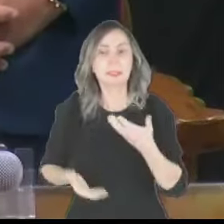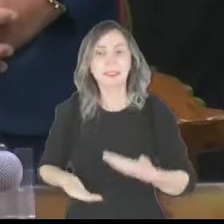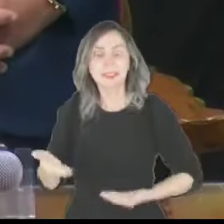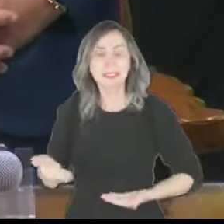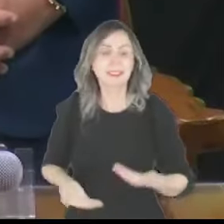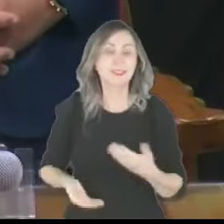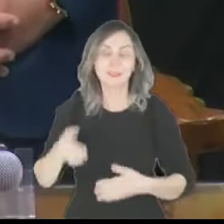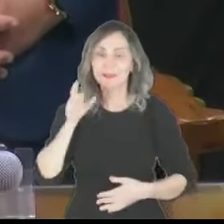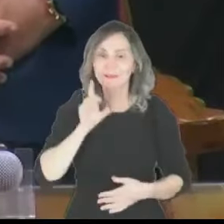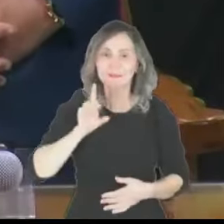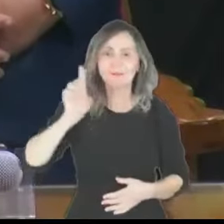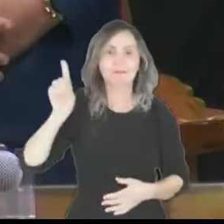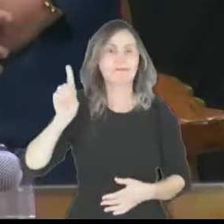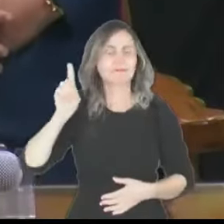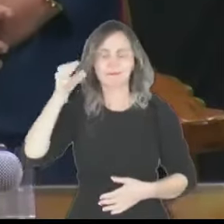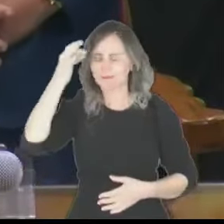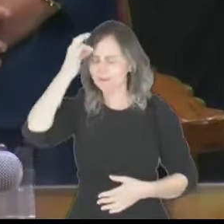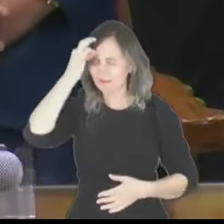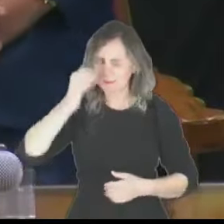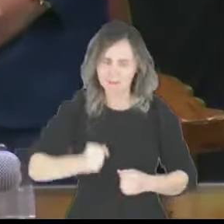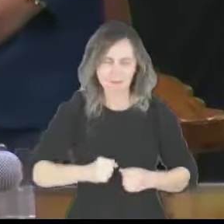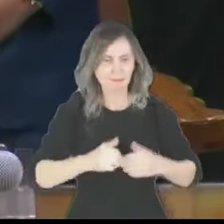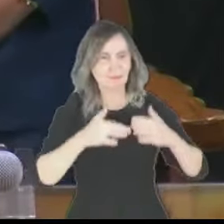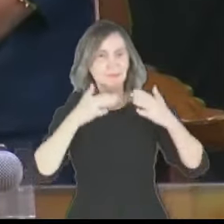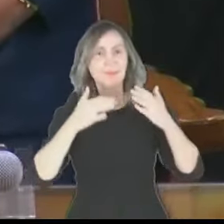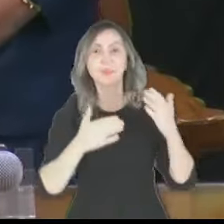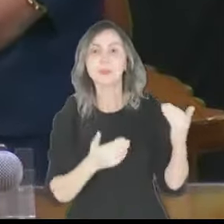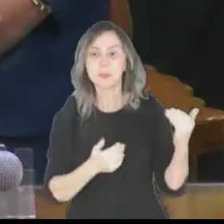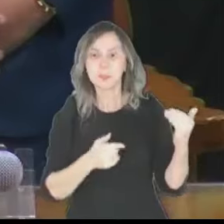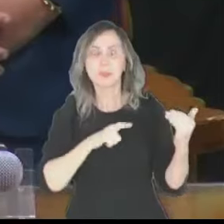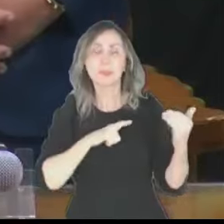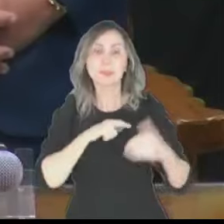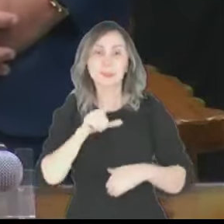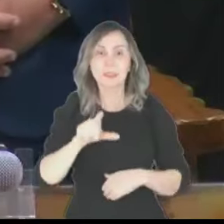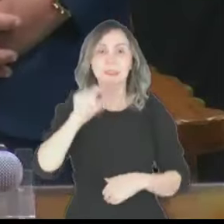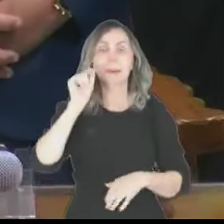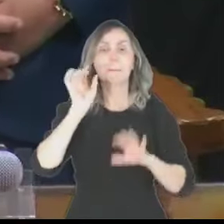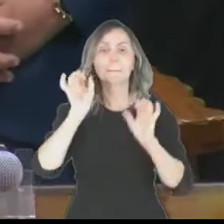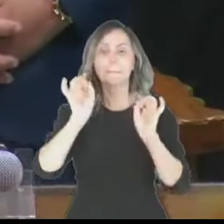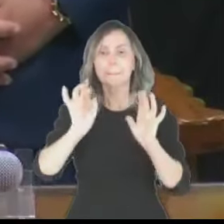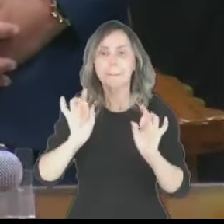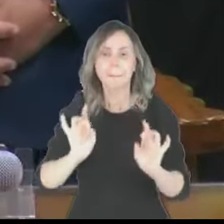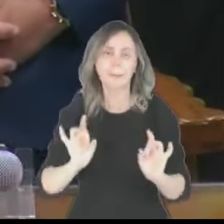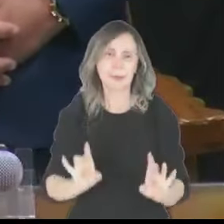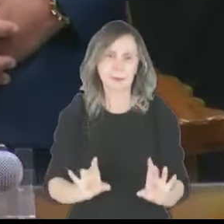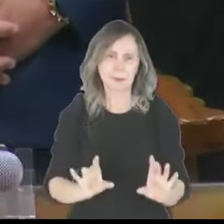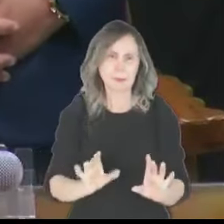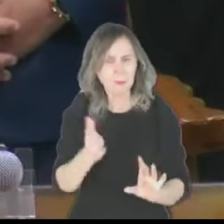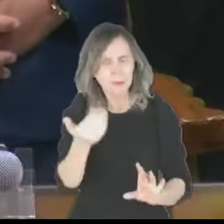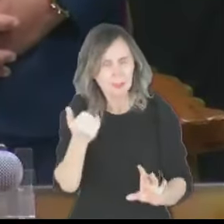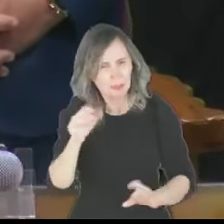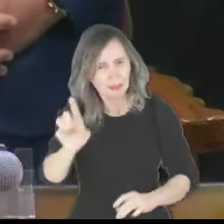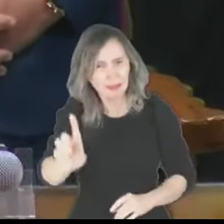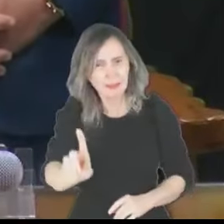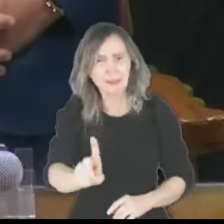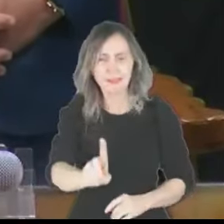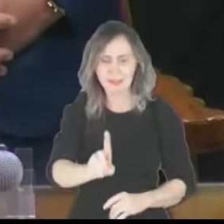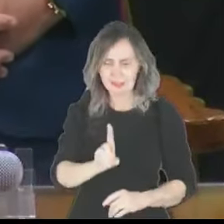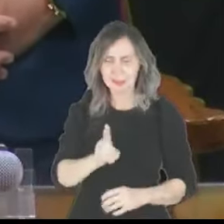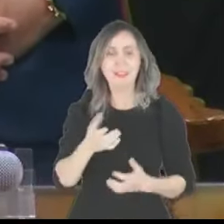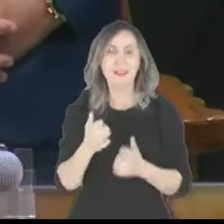Jovens Que querem Ser cheios Do Espírito Santo Jovens Que tem uma chamada Se você tem Uma chamada De Deus Vem à frente Eu quero orar Por